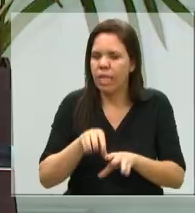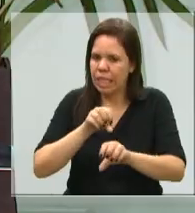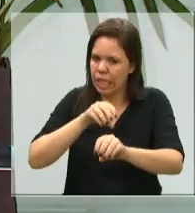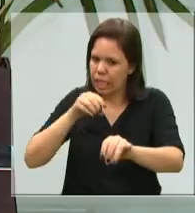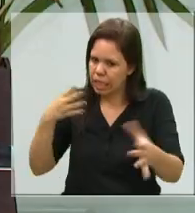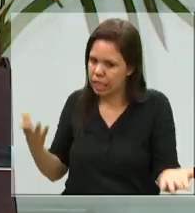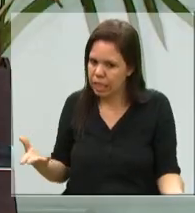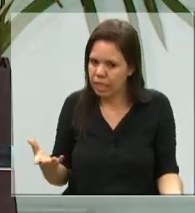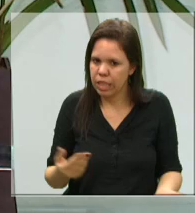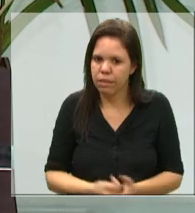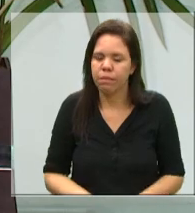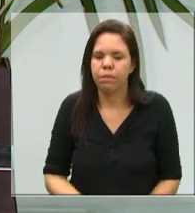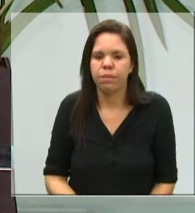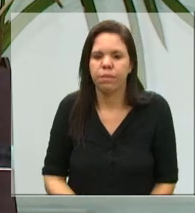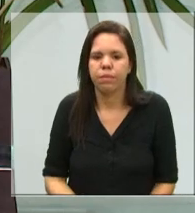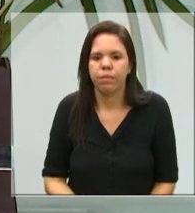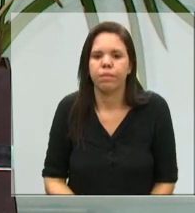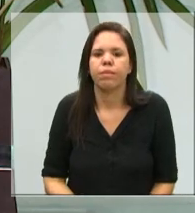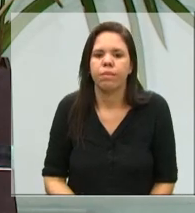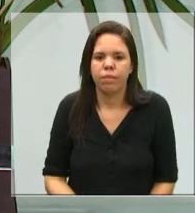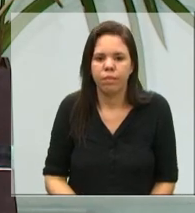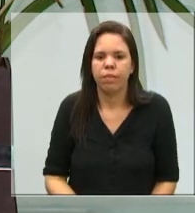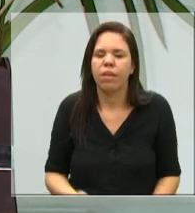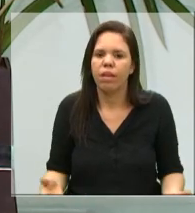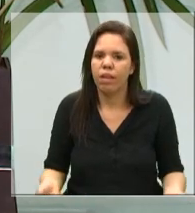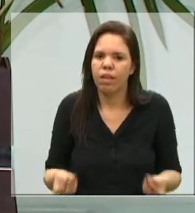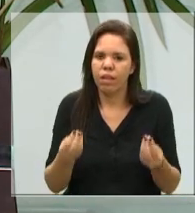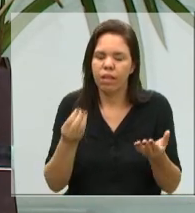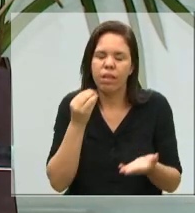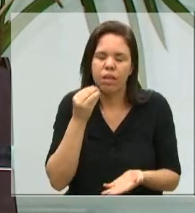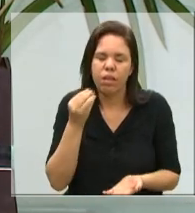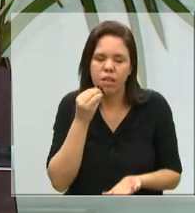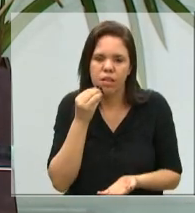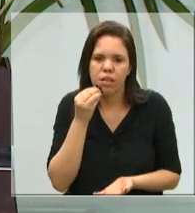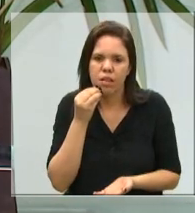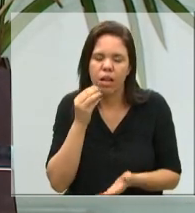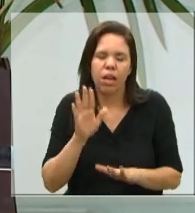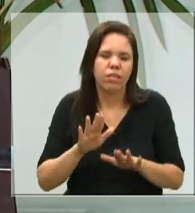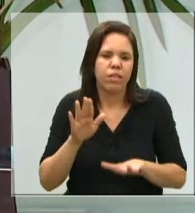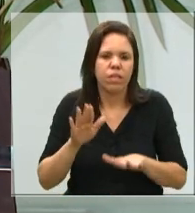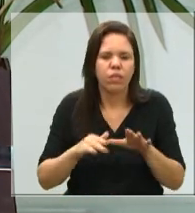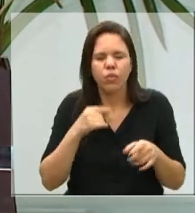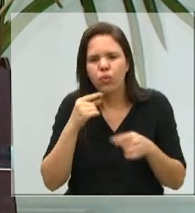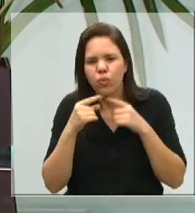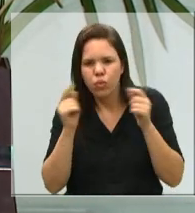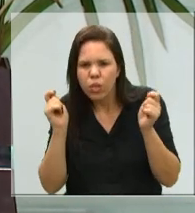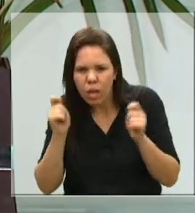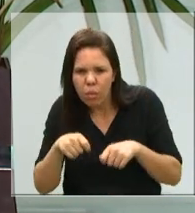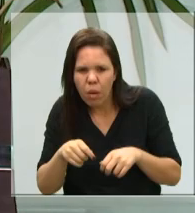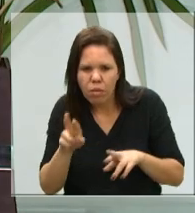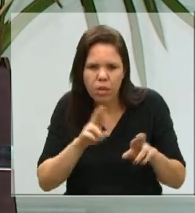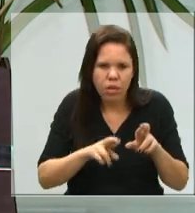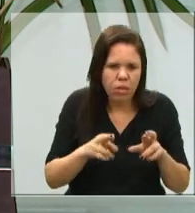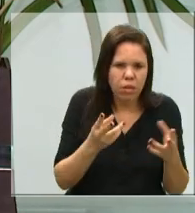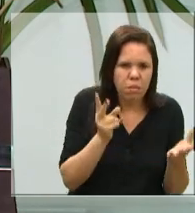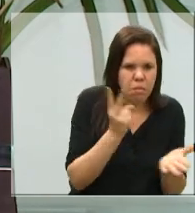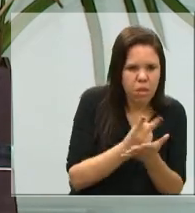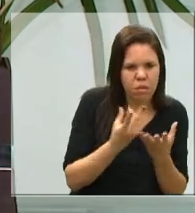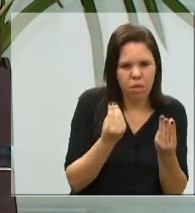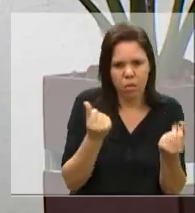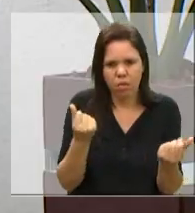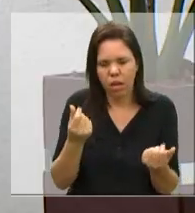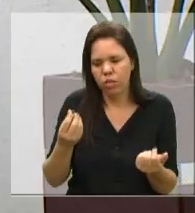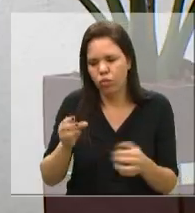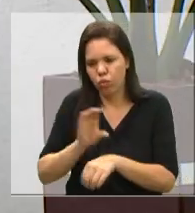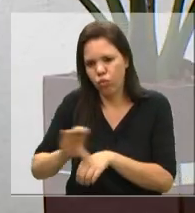distância, e uma das grandes pechas que a educação à distância tem é justamente o questionamento sobre se ele é capaz de conferir a mesma qualidade do